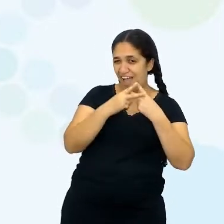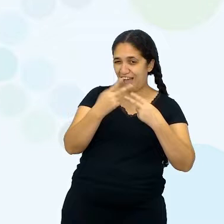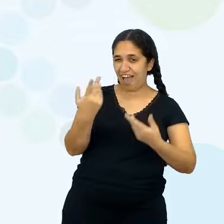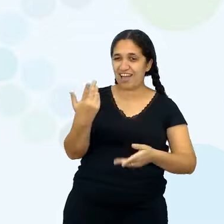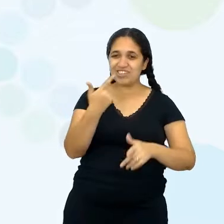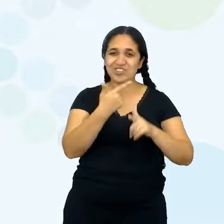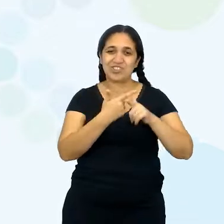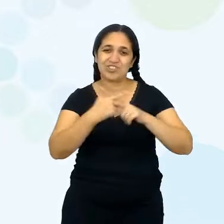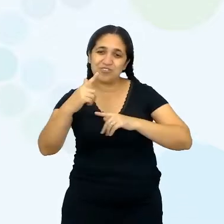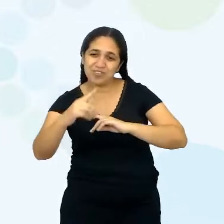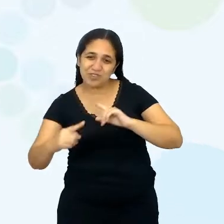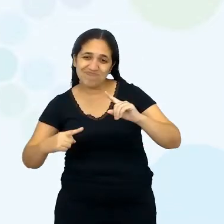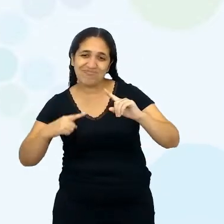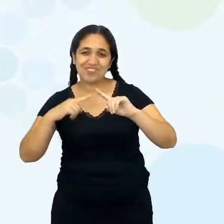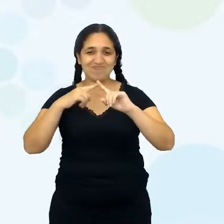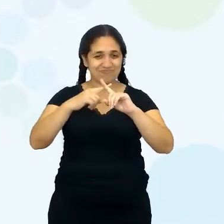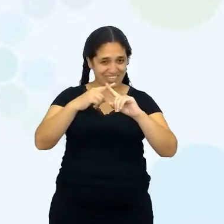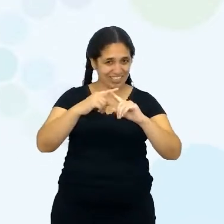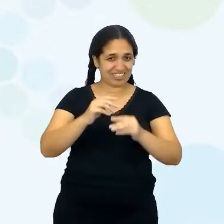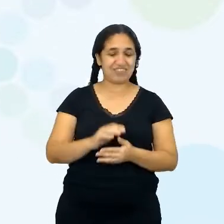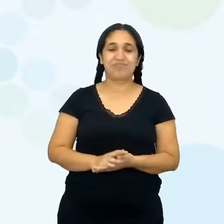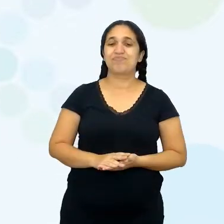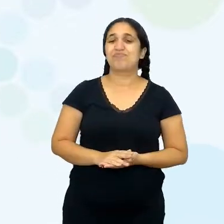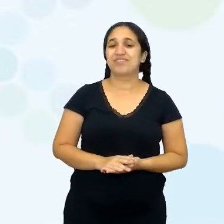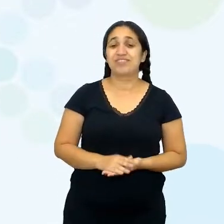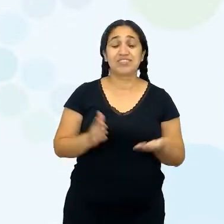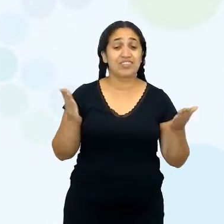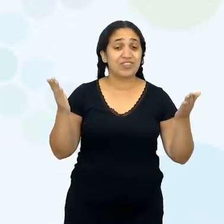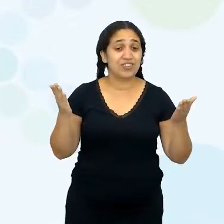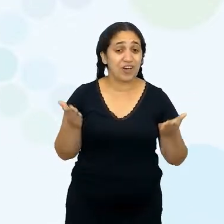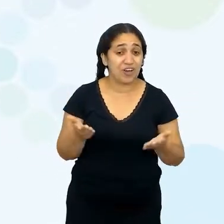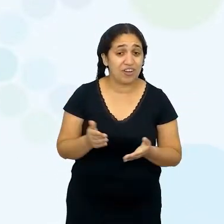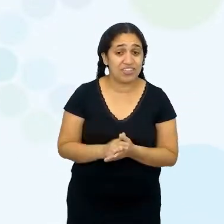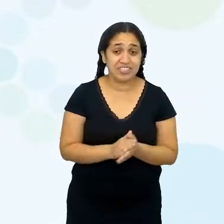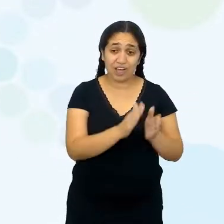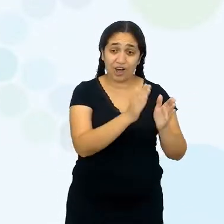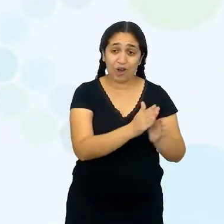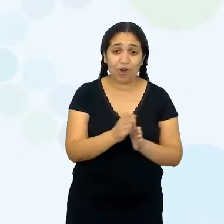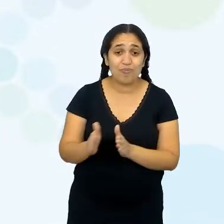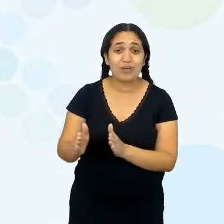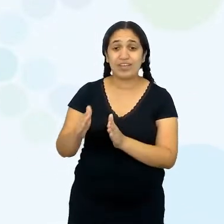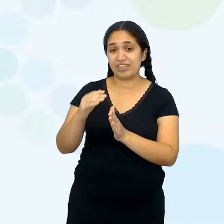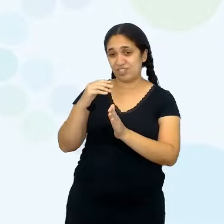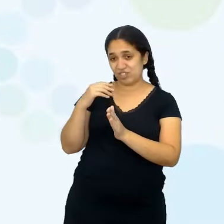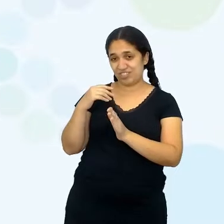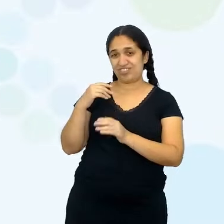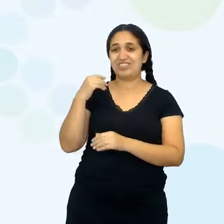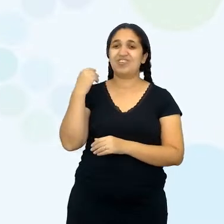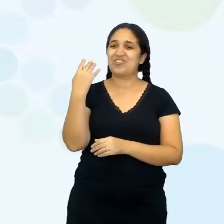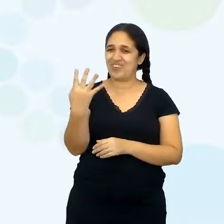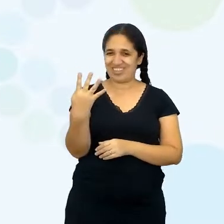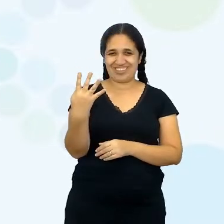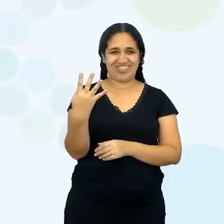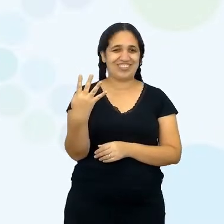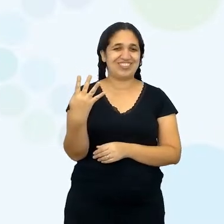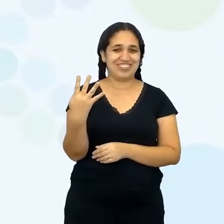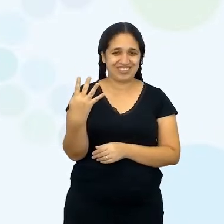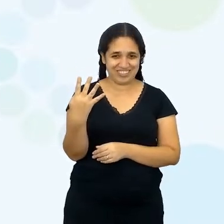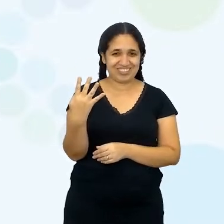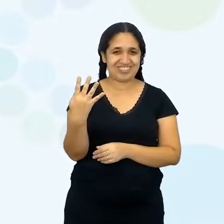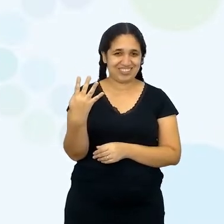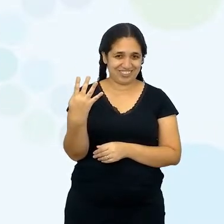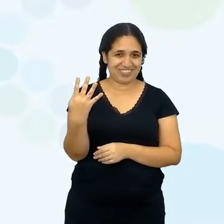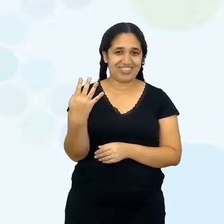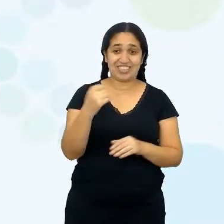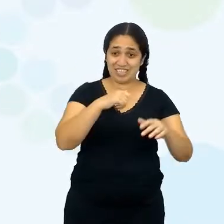quem divide multiplica, nós especificamente estamos no componente 1, 2, 3, componente 4, que é o